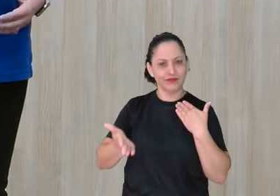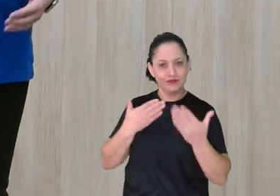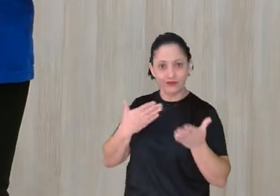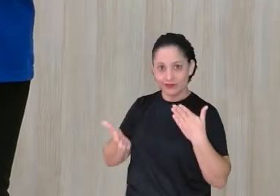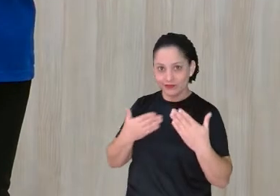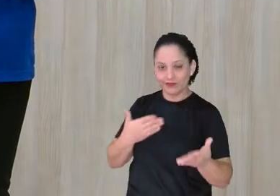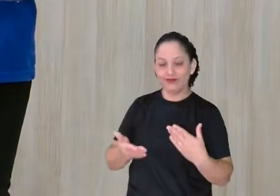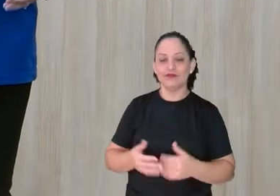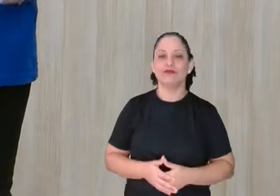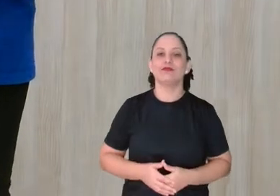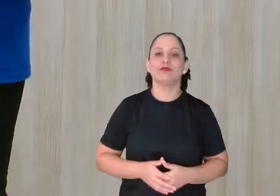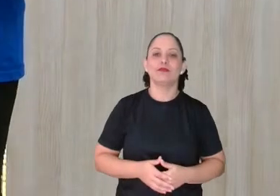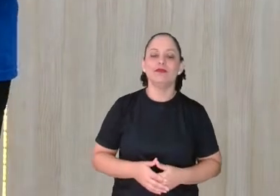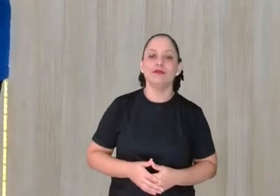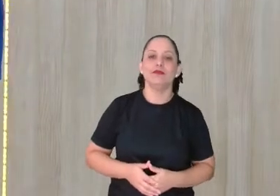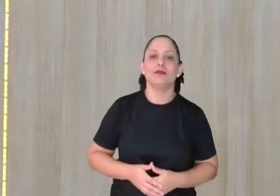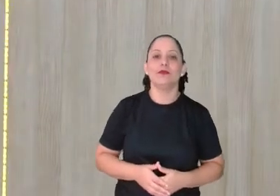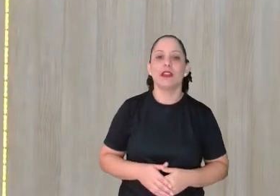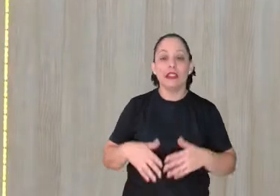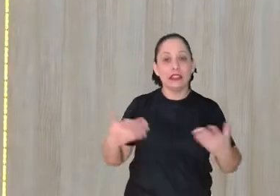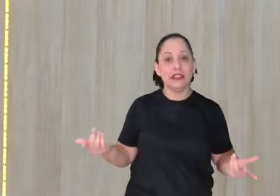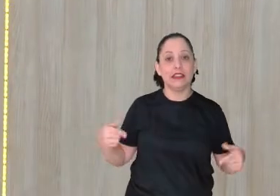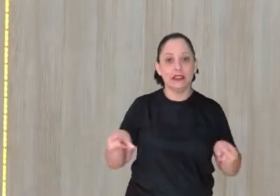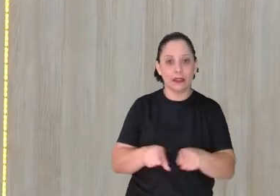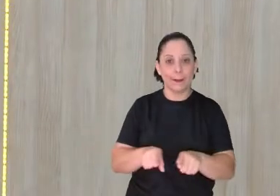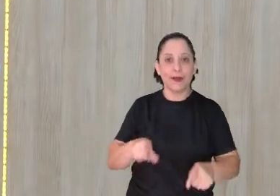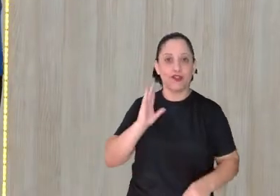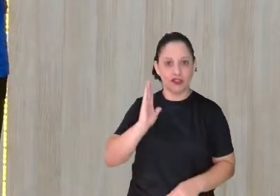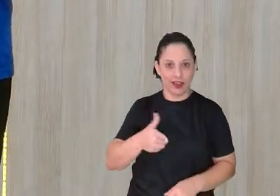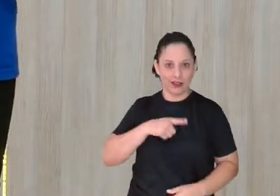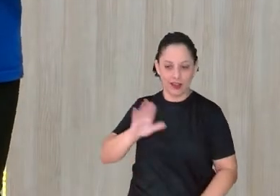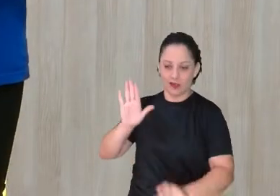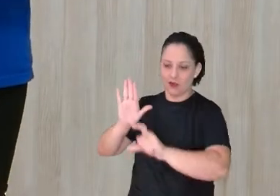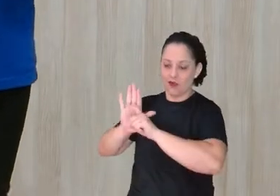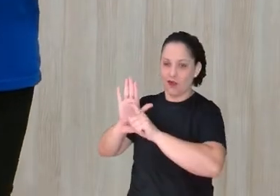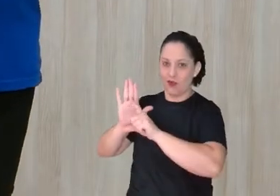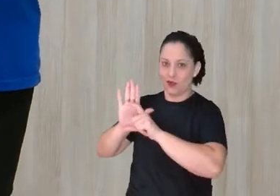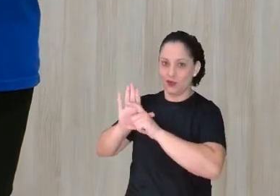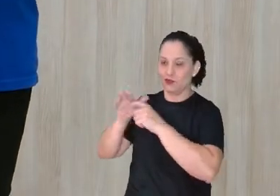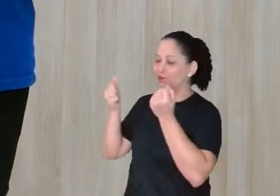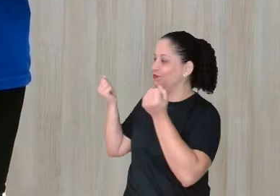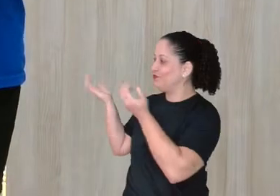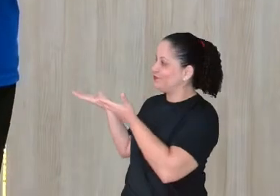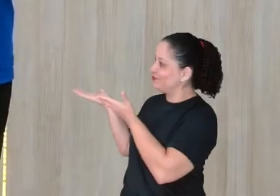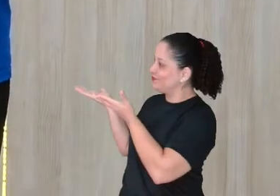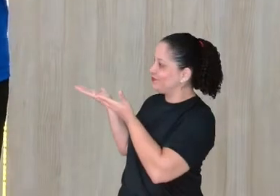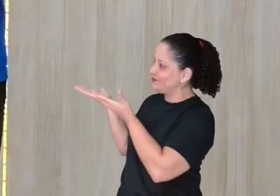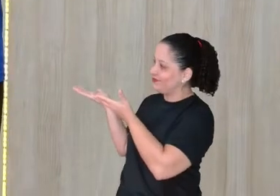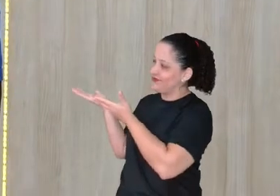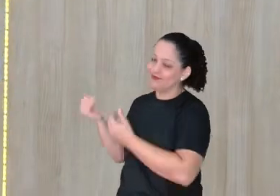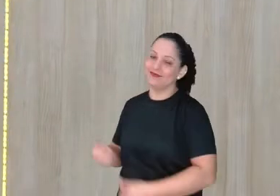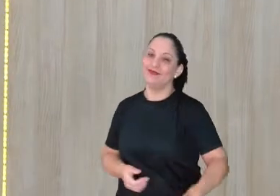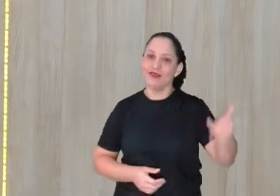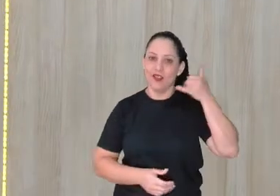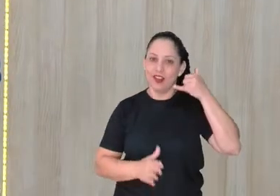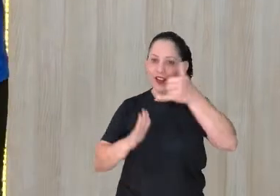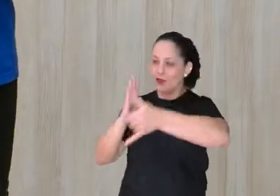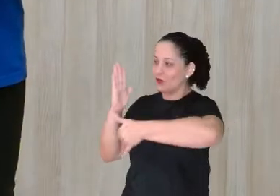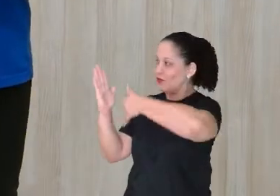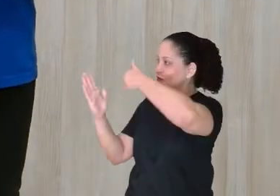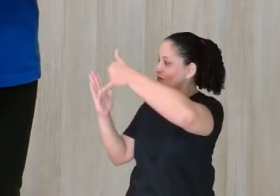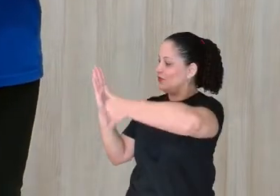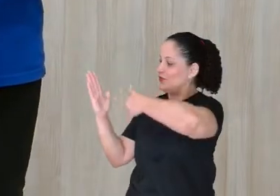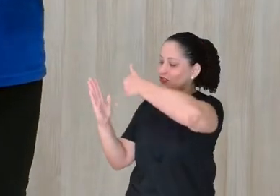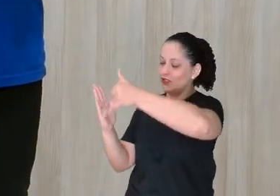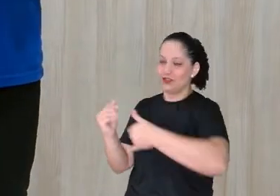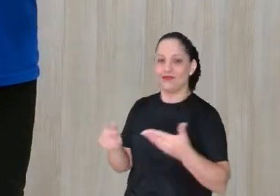vivo. Mas, para quem... E o QR Code já está aí, se alguém não baixou ainda, você vai baixar, aponta o celular aí